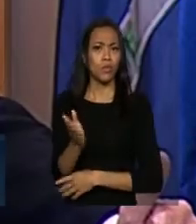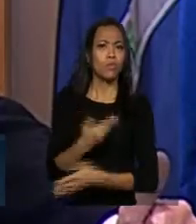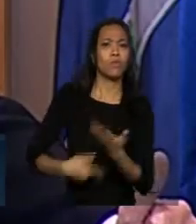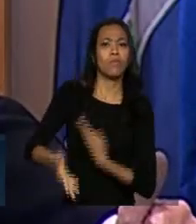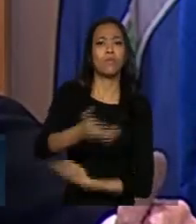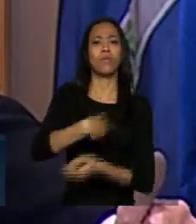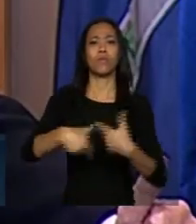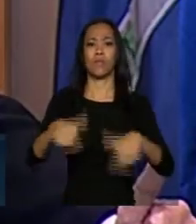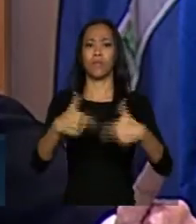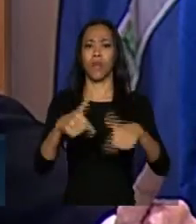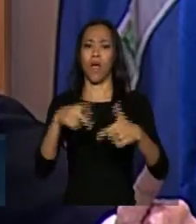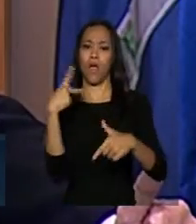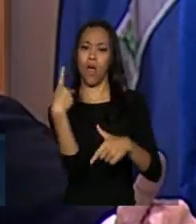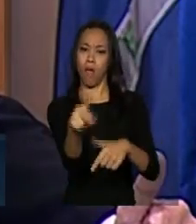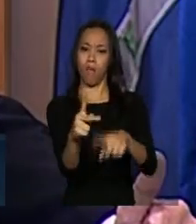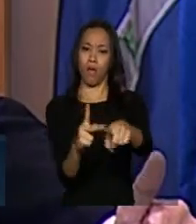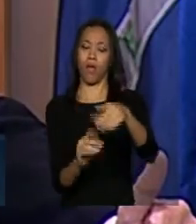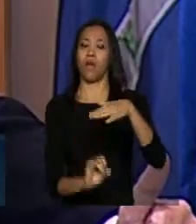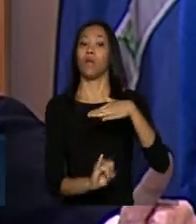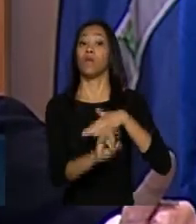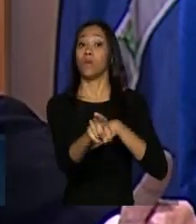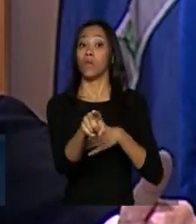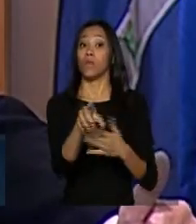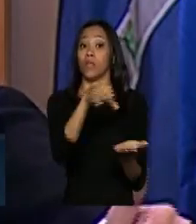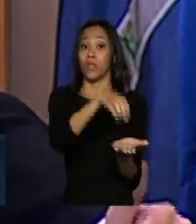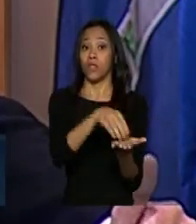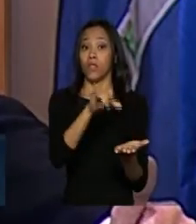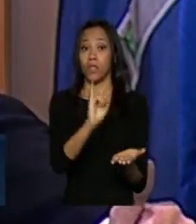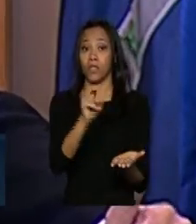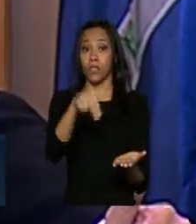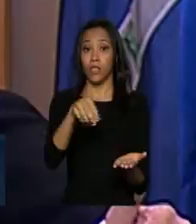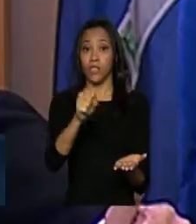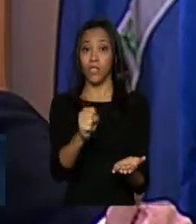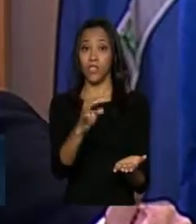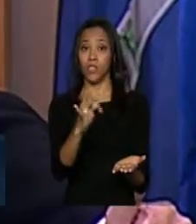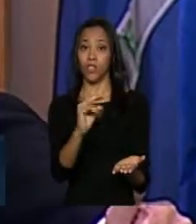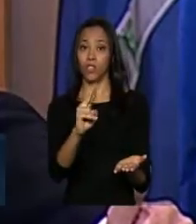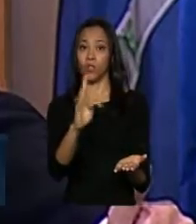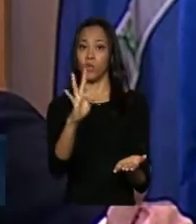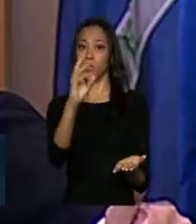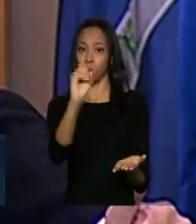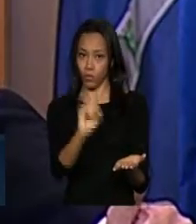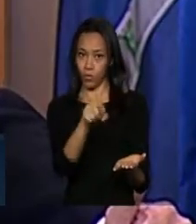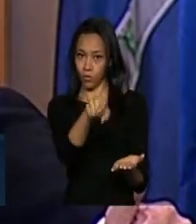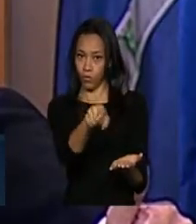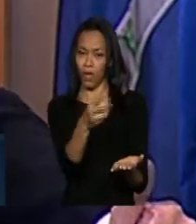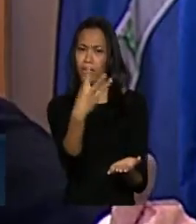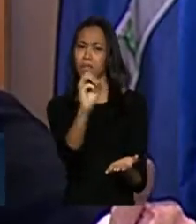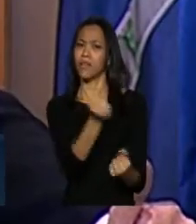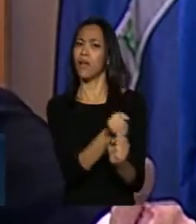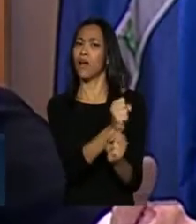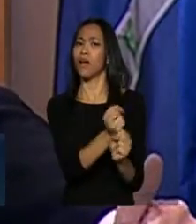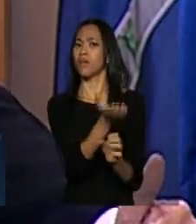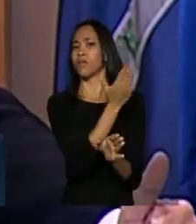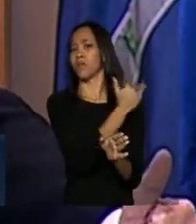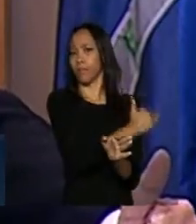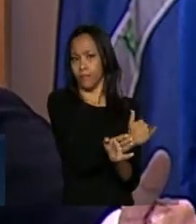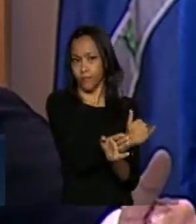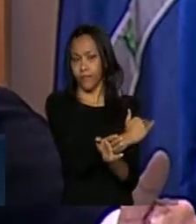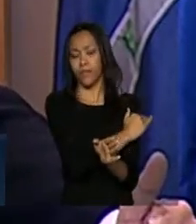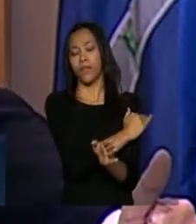a minha instituição, Fundação Oswaldo Cruz, inicialmente com o Instituto Fernandes Figueira, há 30 anos atrás, resolveram